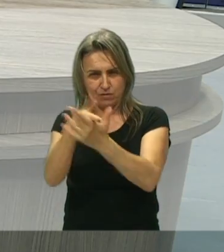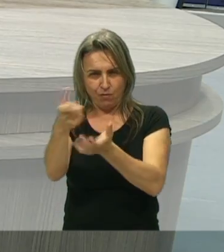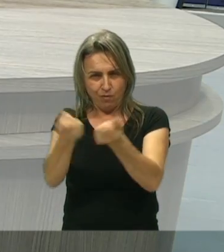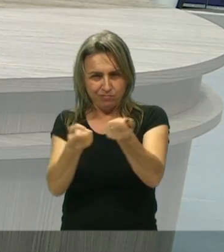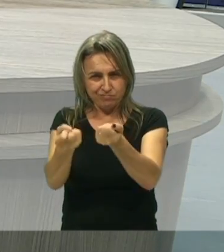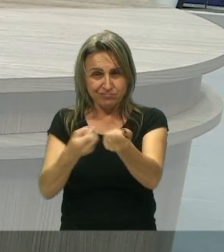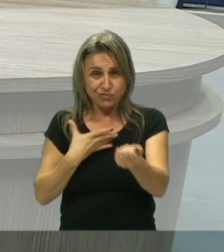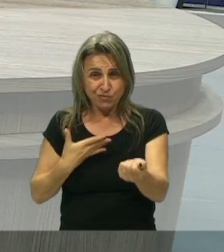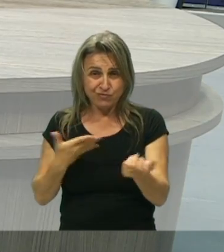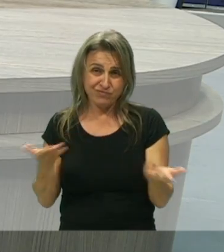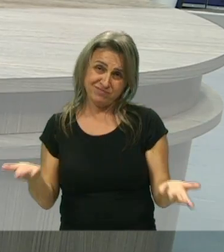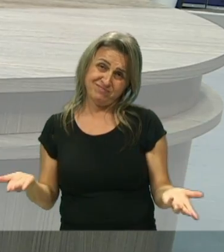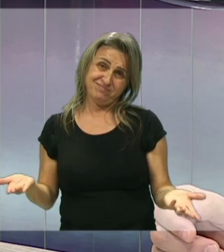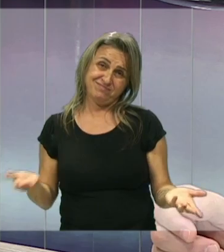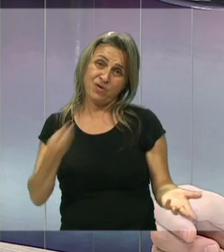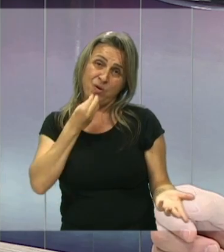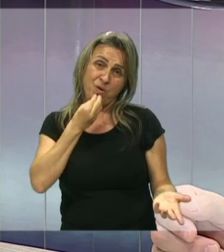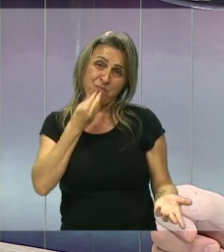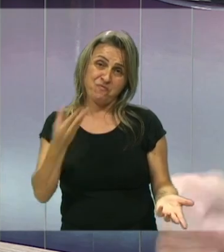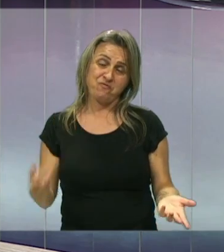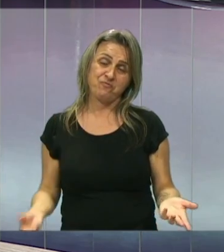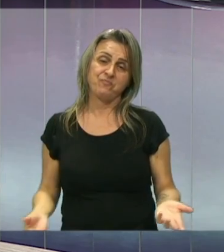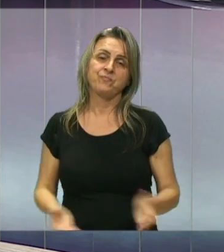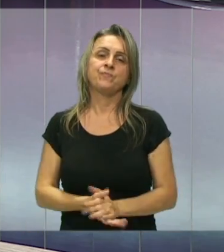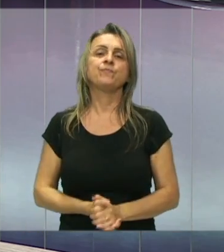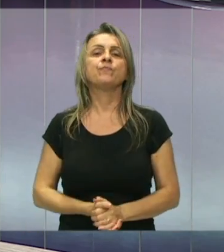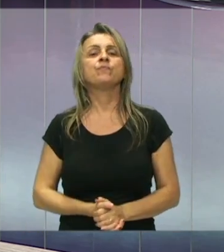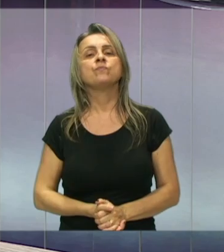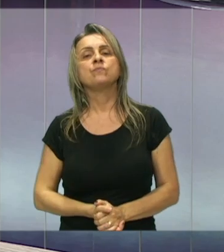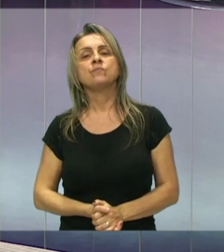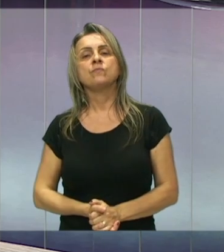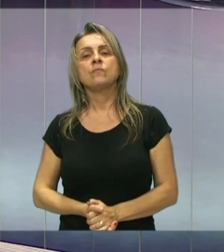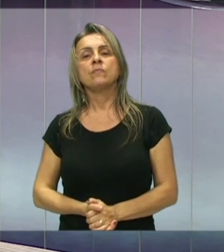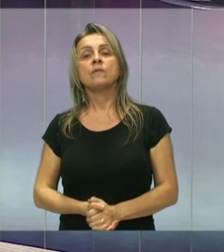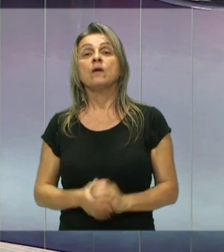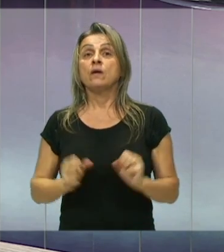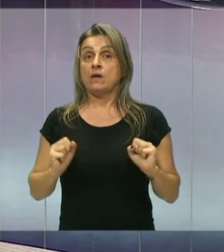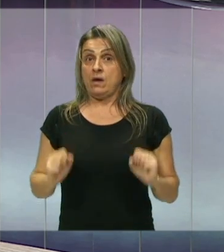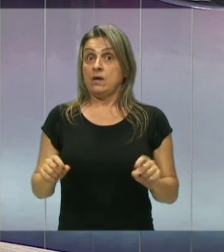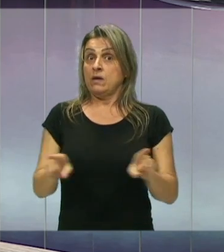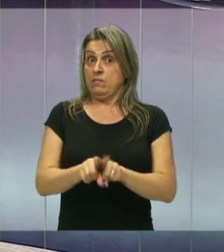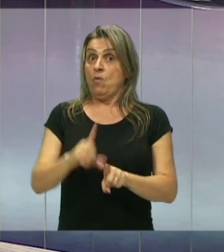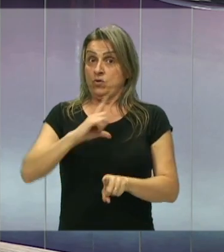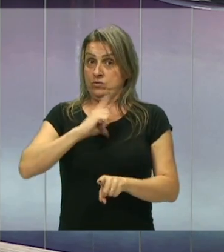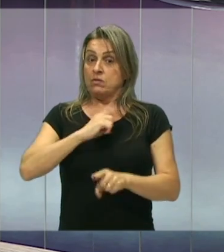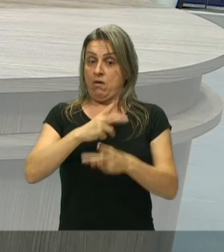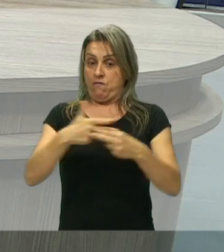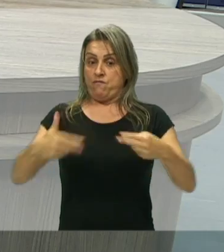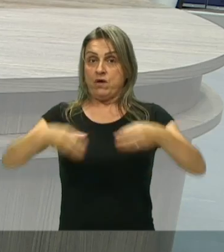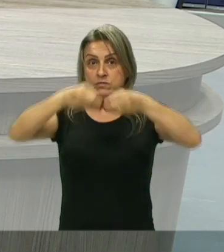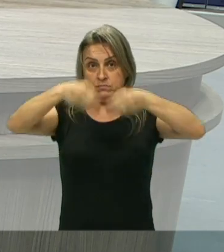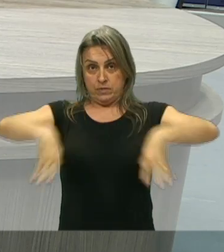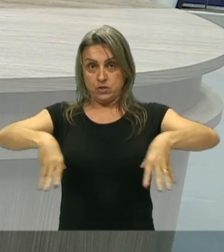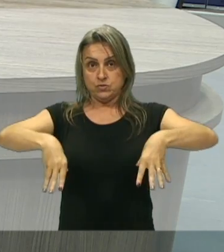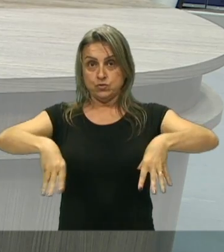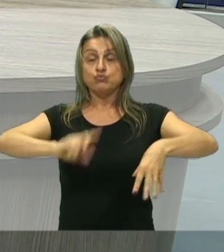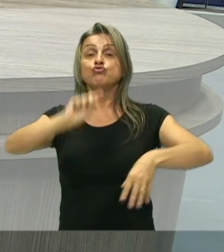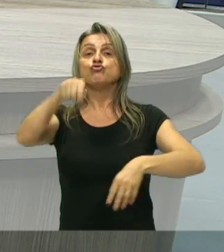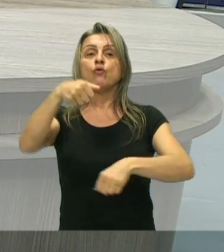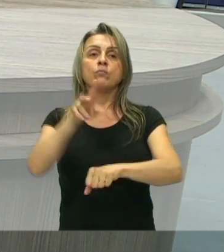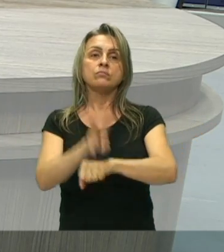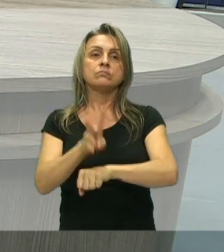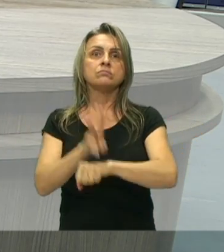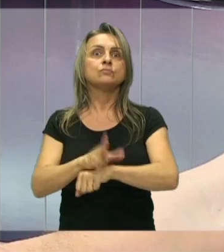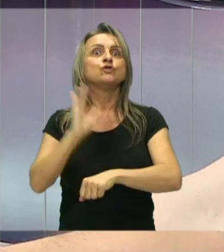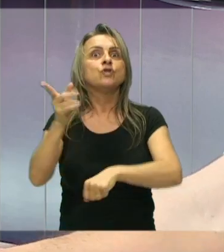E assim, poderia se gerar com isso muitos danos nessa questão preventiva, né? Nossa, já estourou